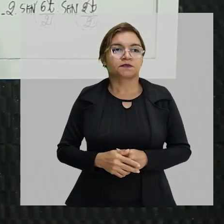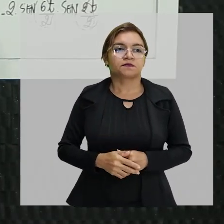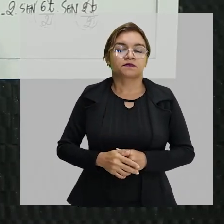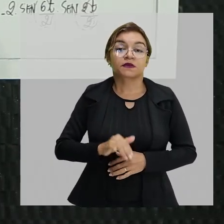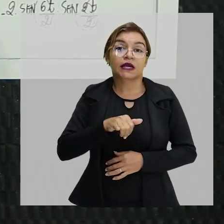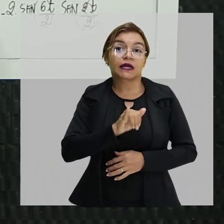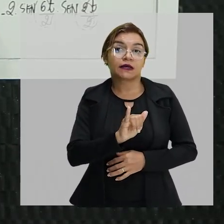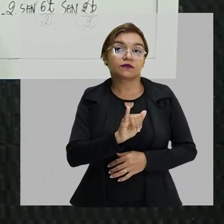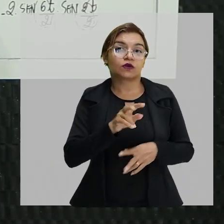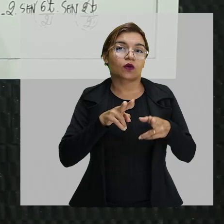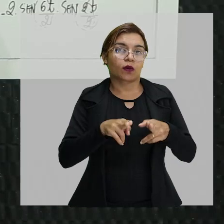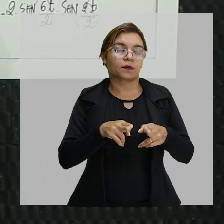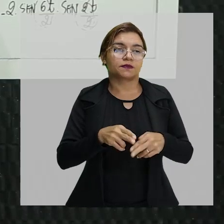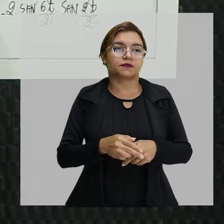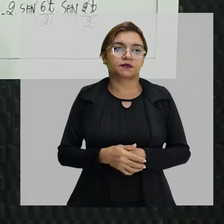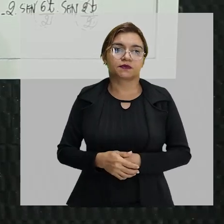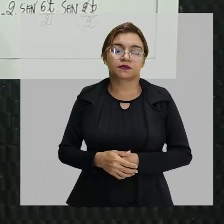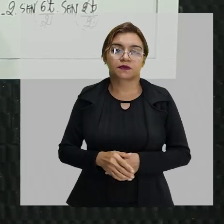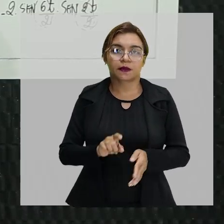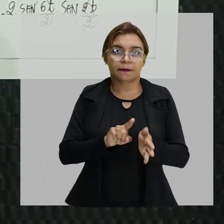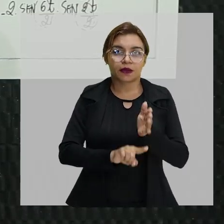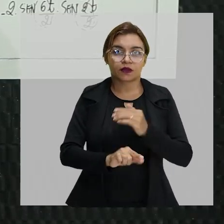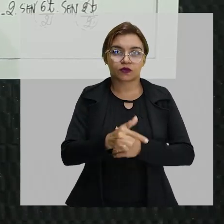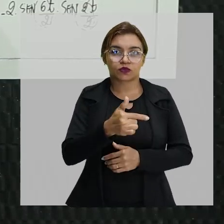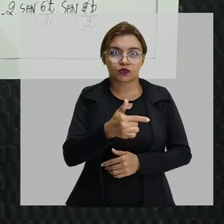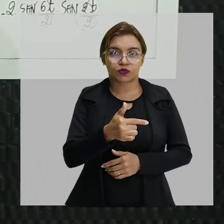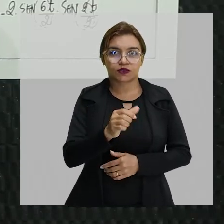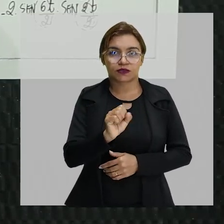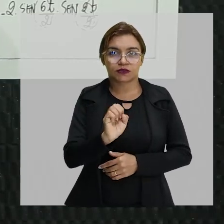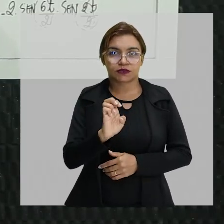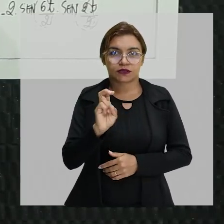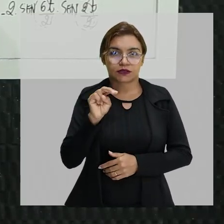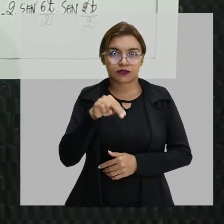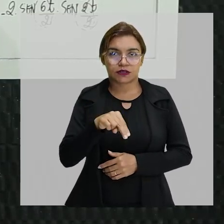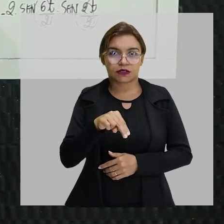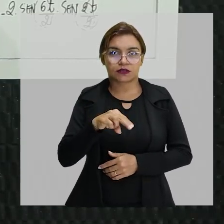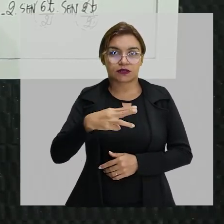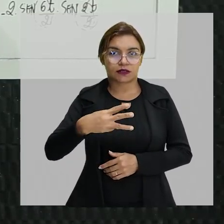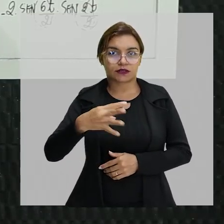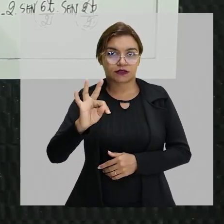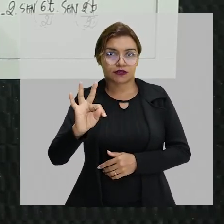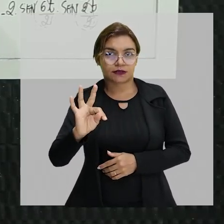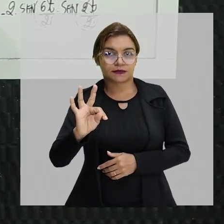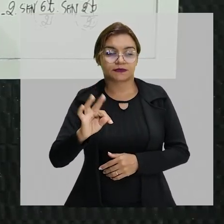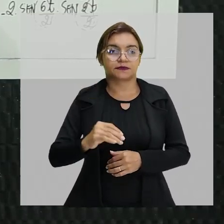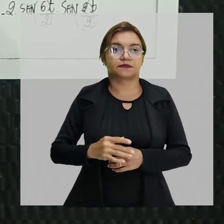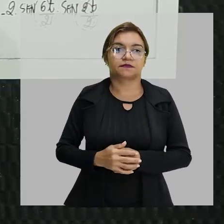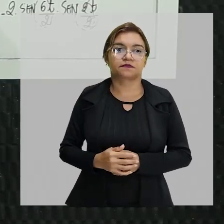ser igual a menos 2 seno de 3t,